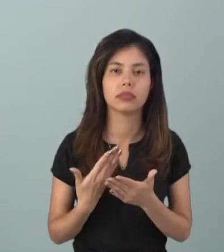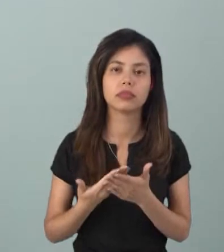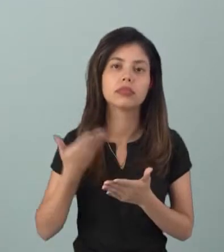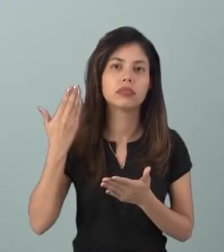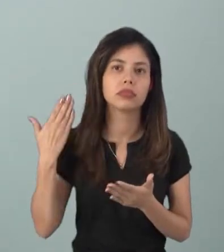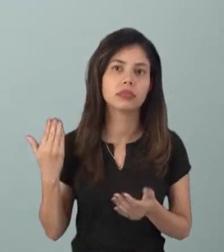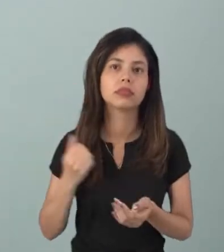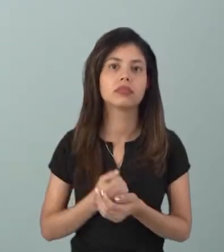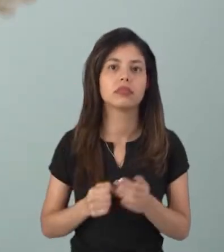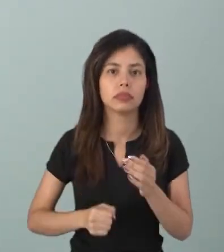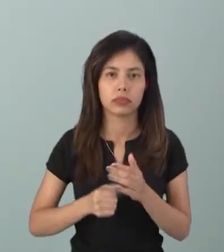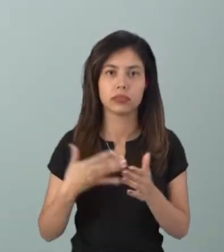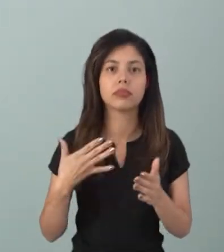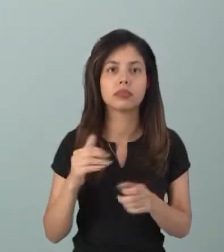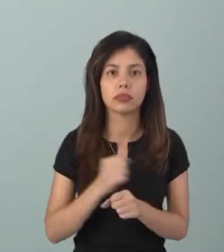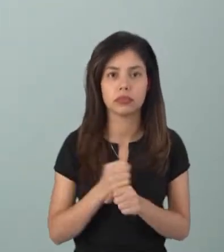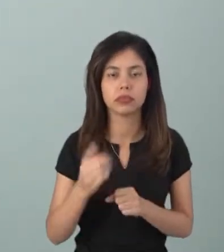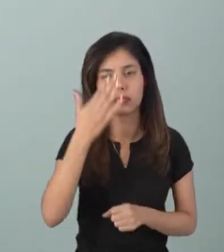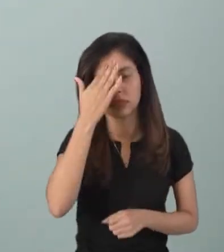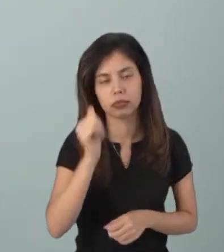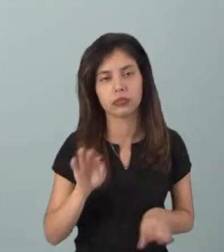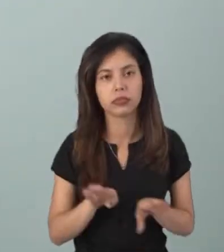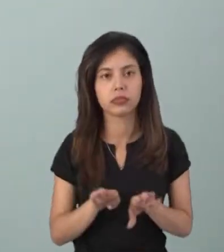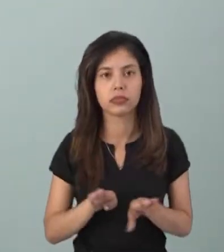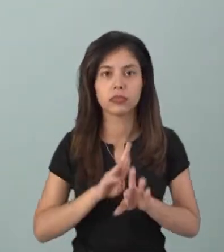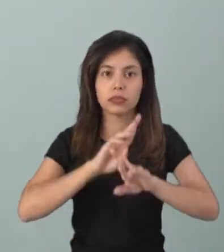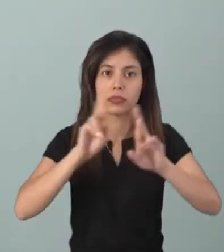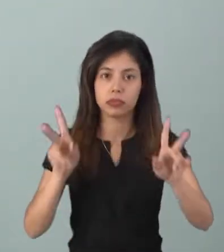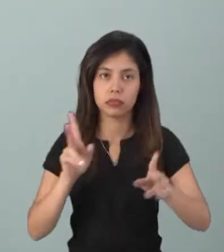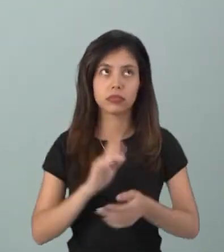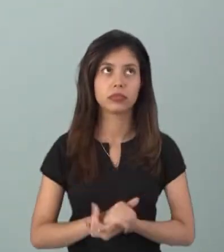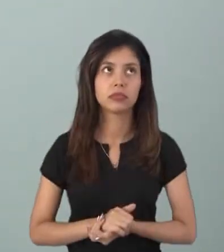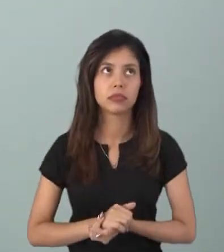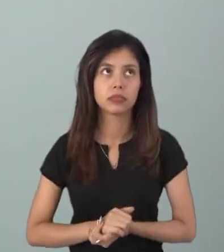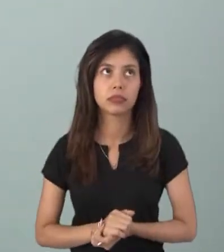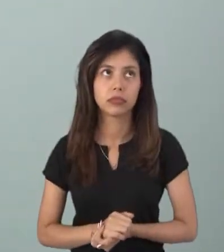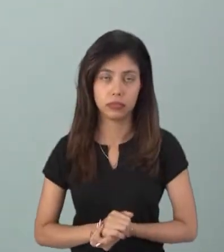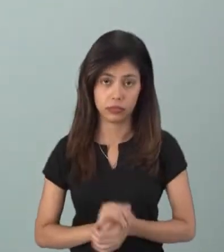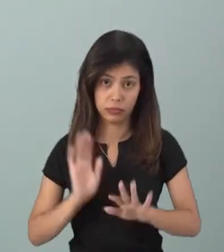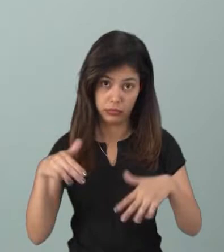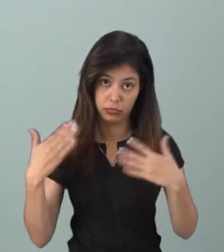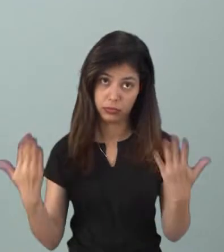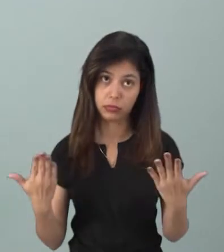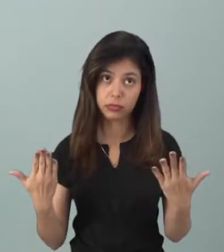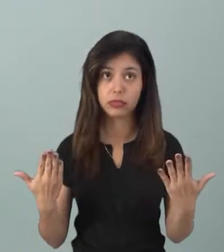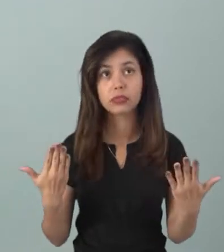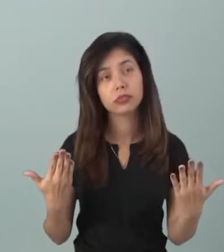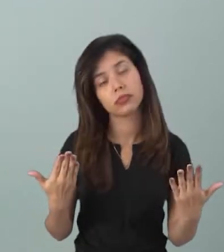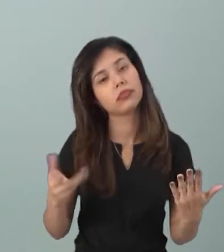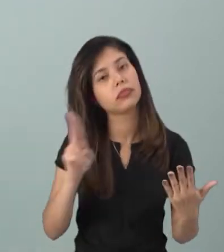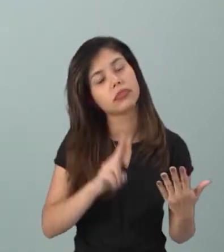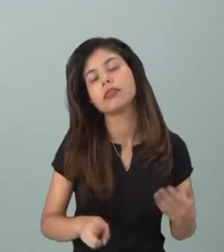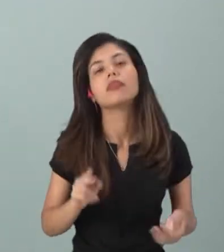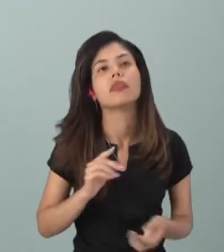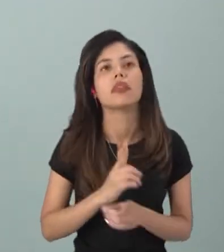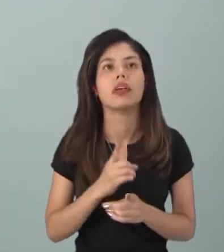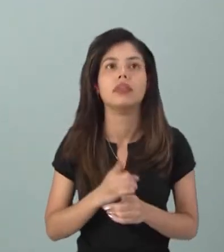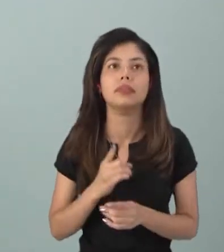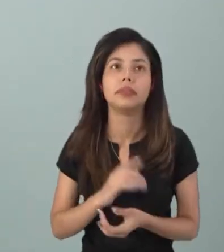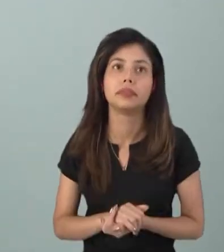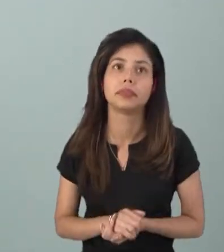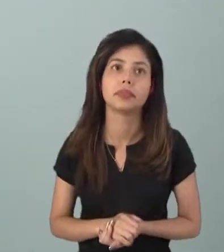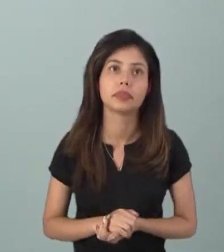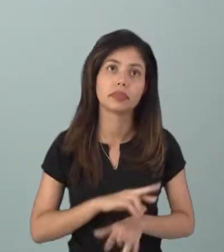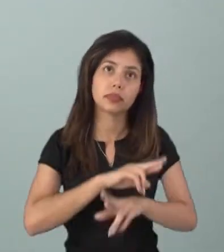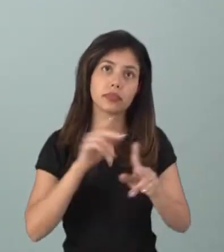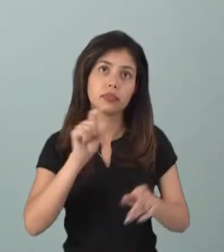muitas coisas esse ano, é importante que a gente saiba também distinguir, diferenciar quais são os tipos de drogas que podemos encontrar. E